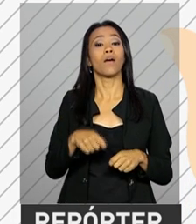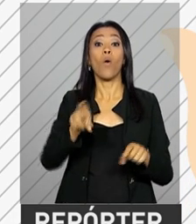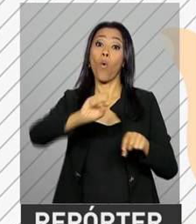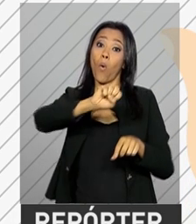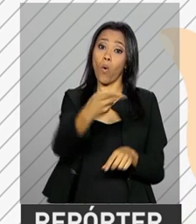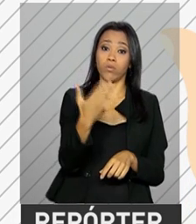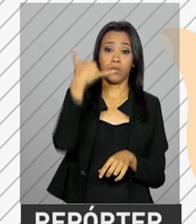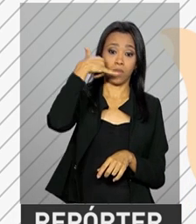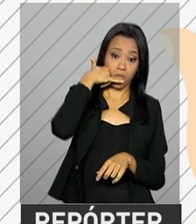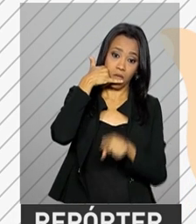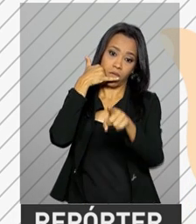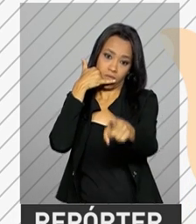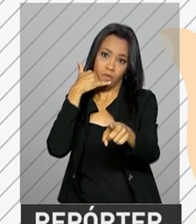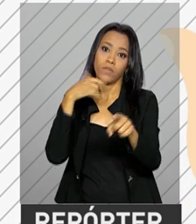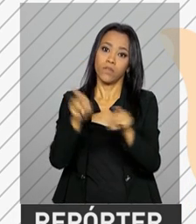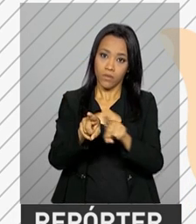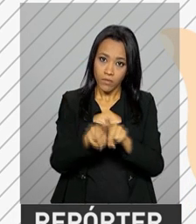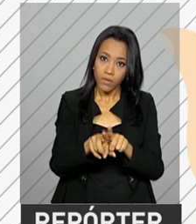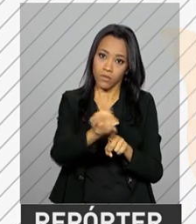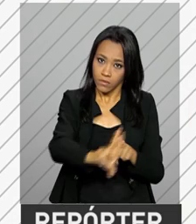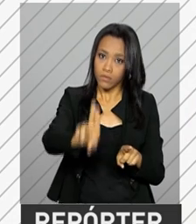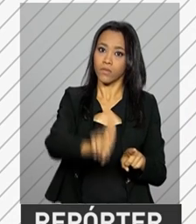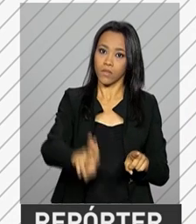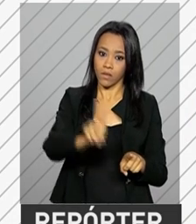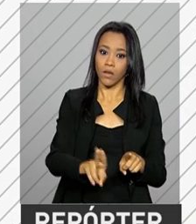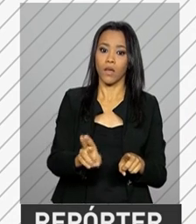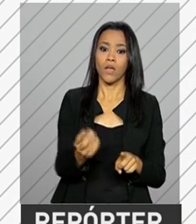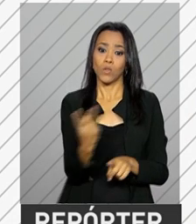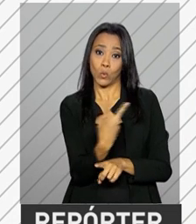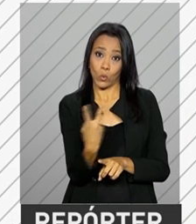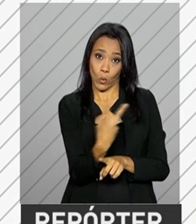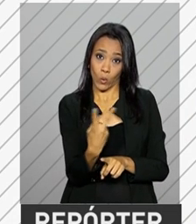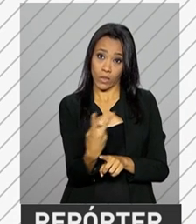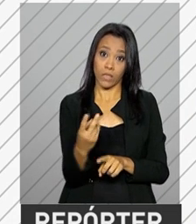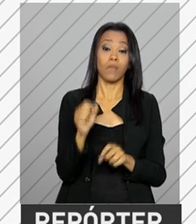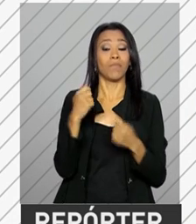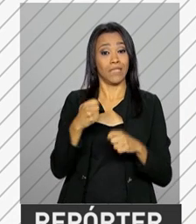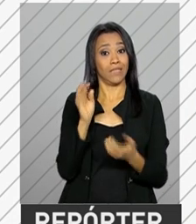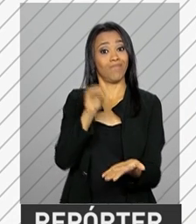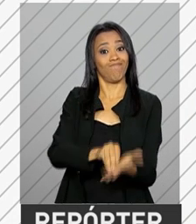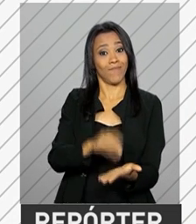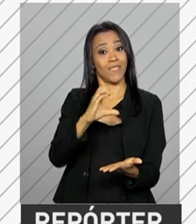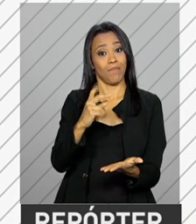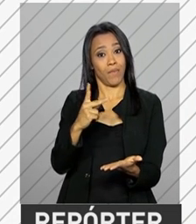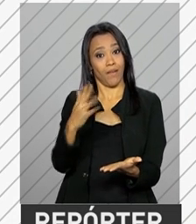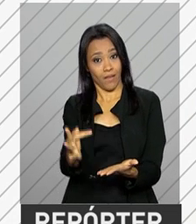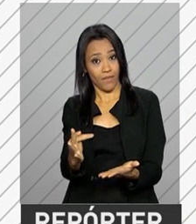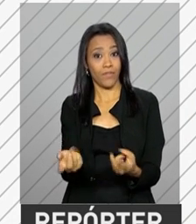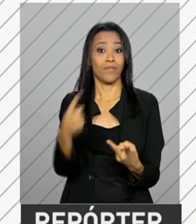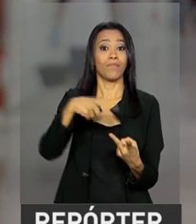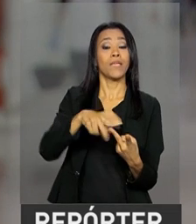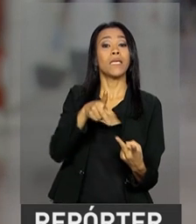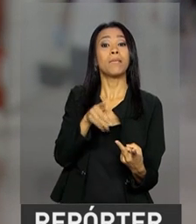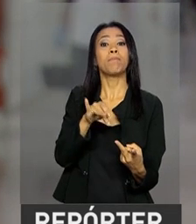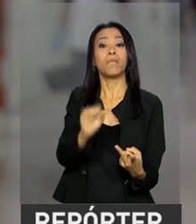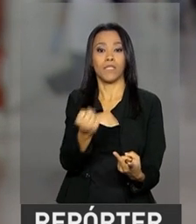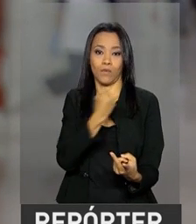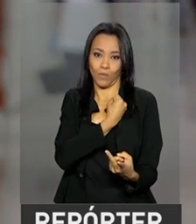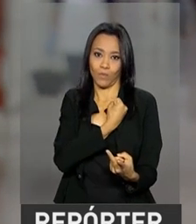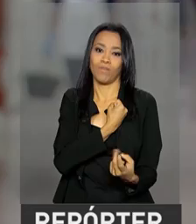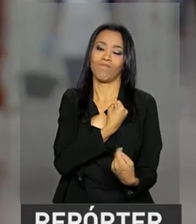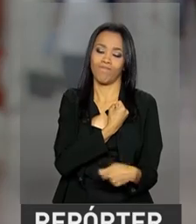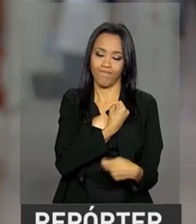telefone no serviço de atendimento ao cliente nos dois canais é preciso informar o número do CPF e do PIS em